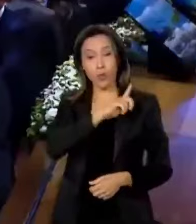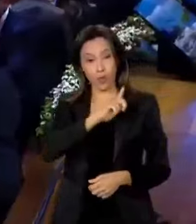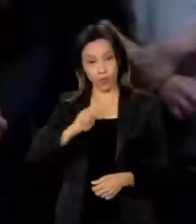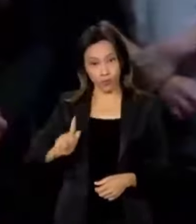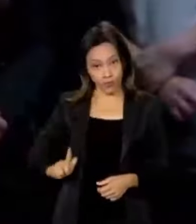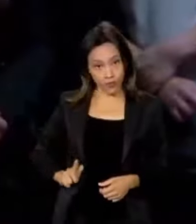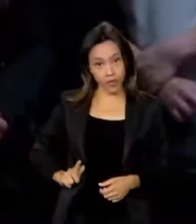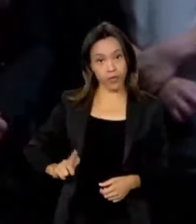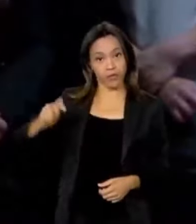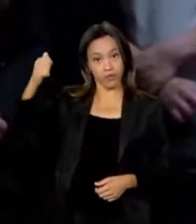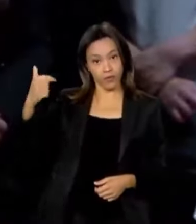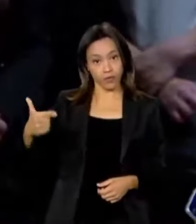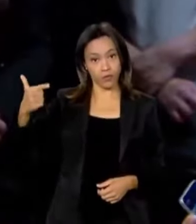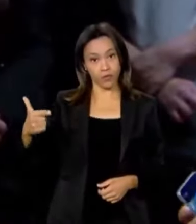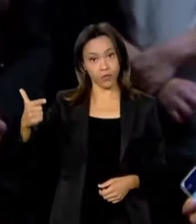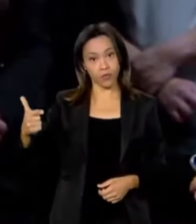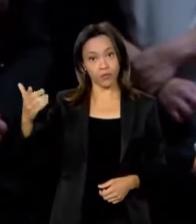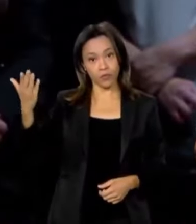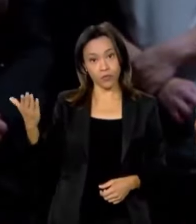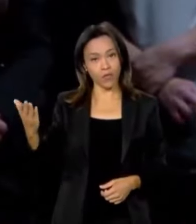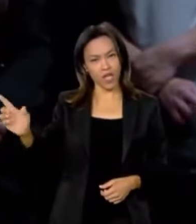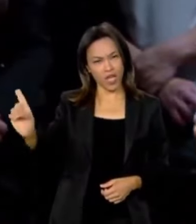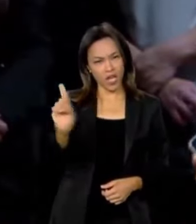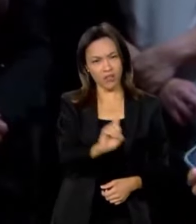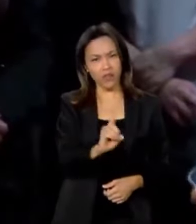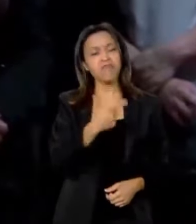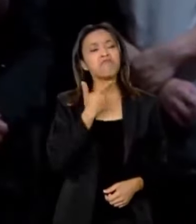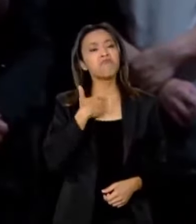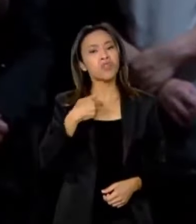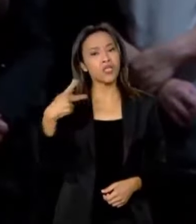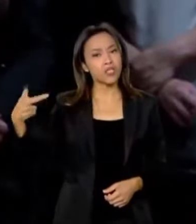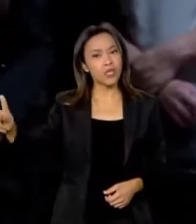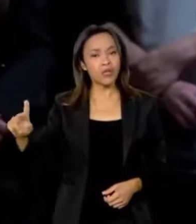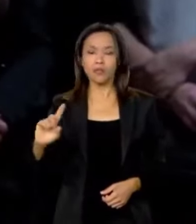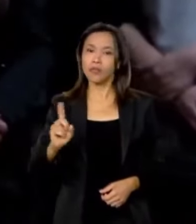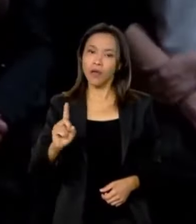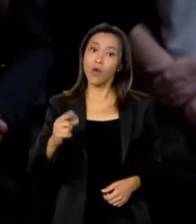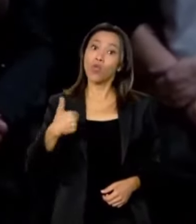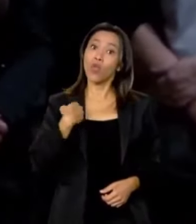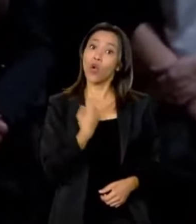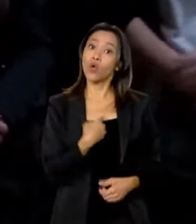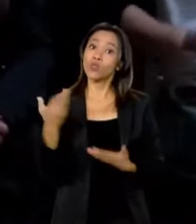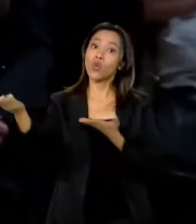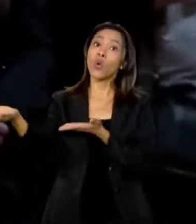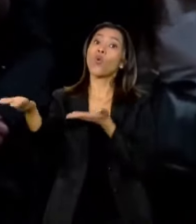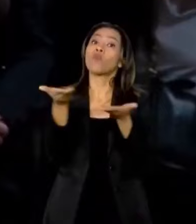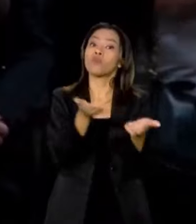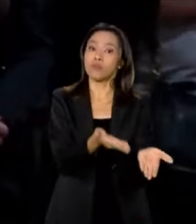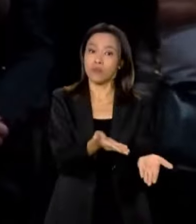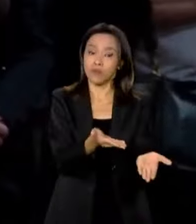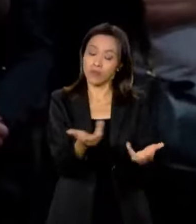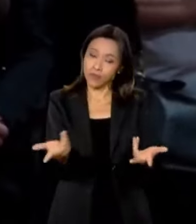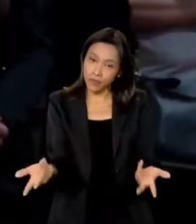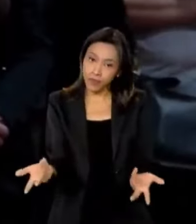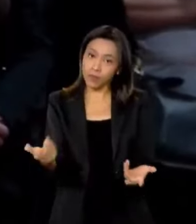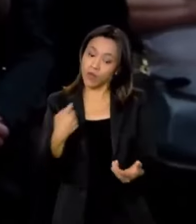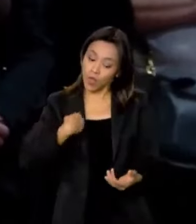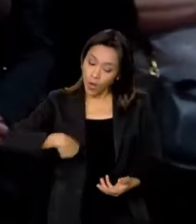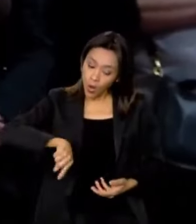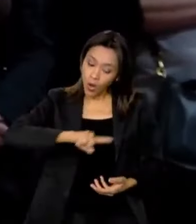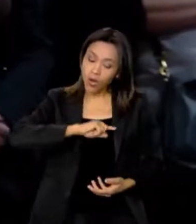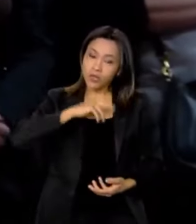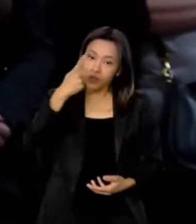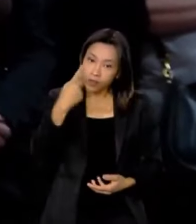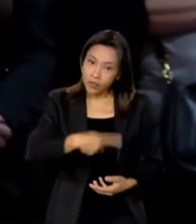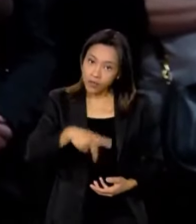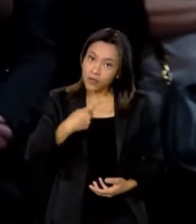o vice-governador não está aqui só porque ele quer. Ele está aqui porque nós o convidamos. Então, como nós,